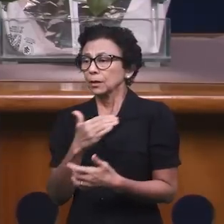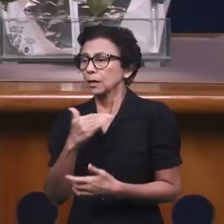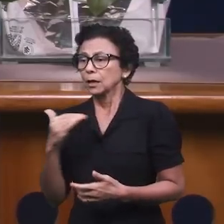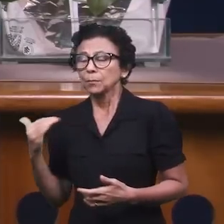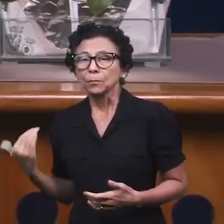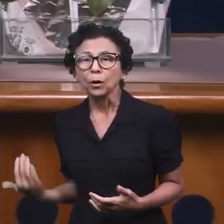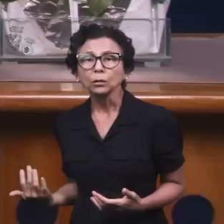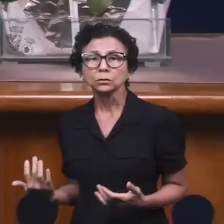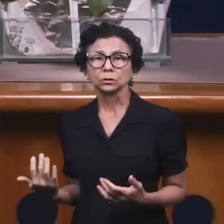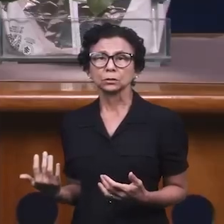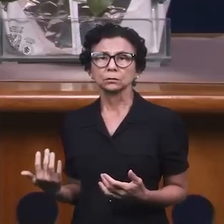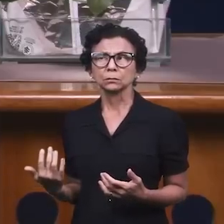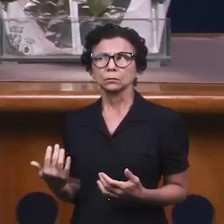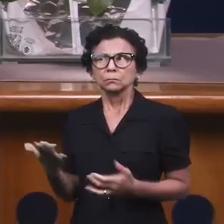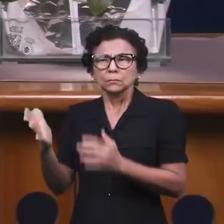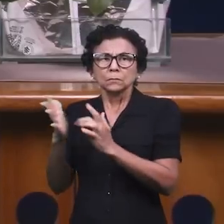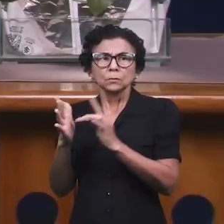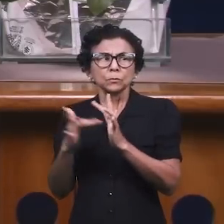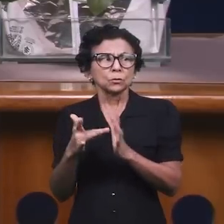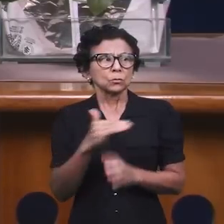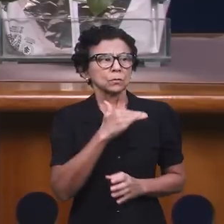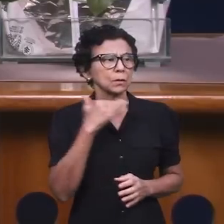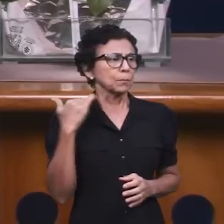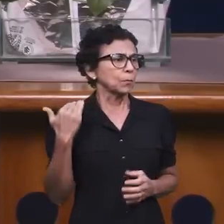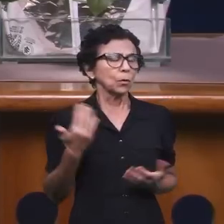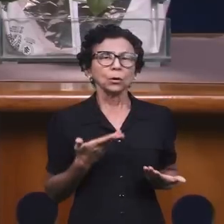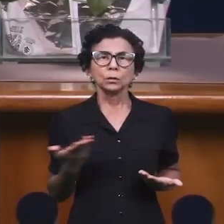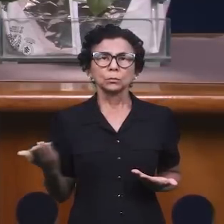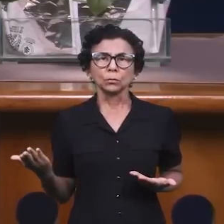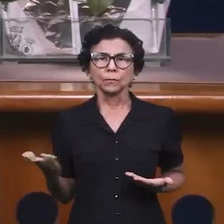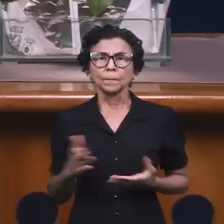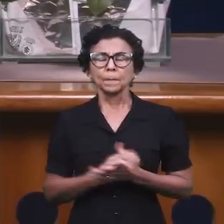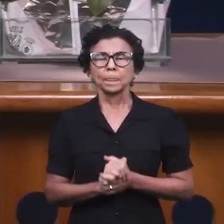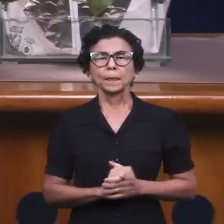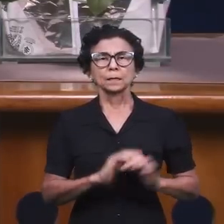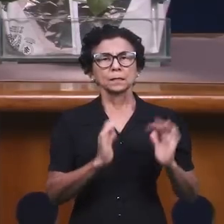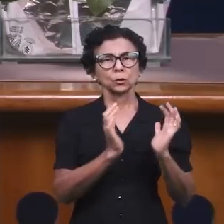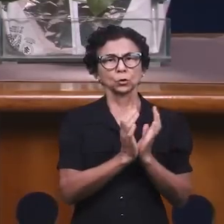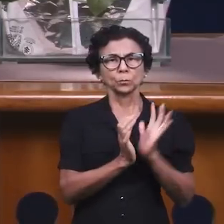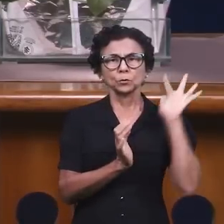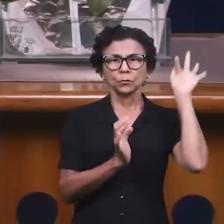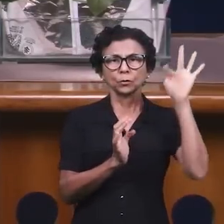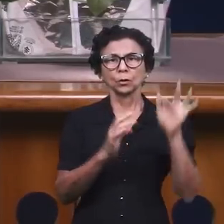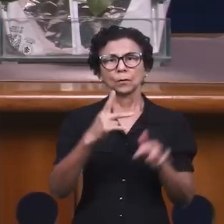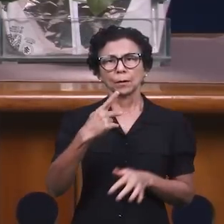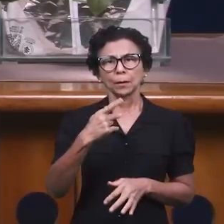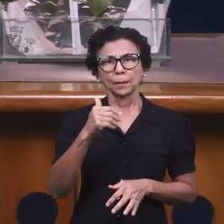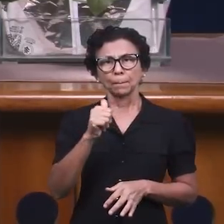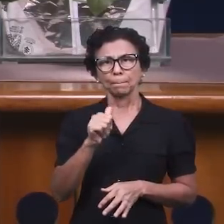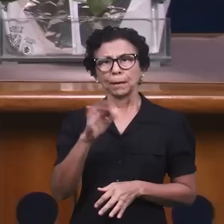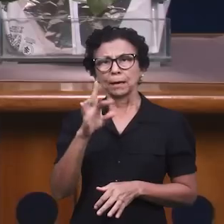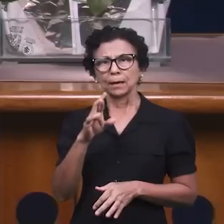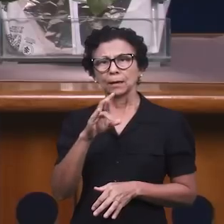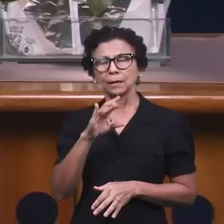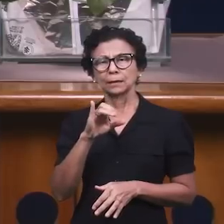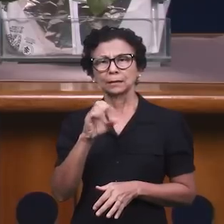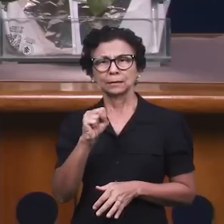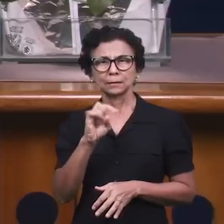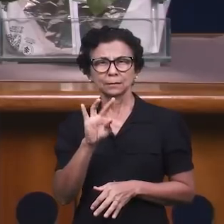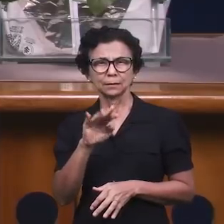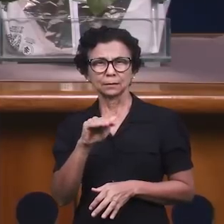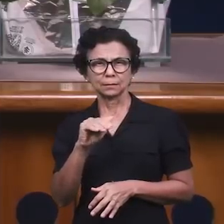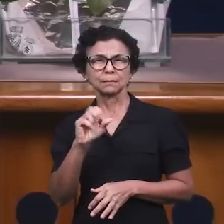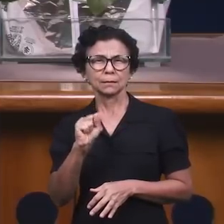mundo estava morto? Então esses filósofos chamados patristas, né, equivocadamente chamados pais da igreja, eles começaram